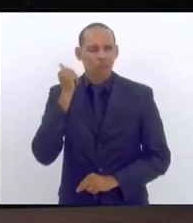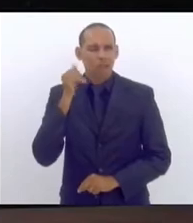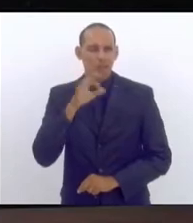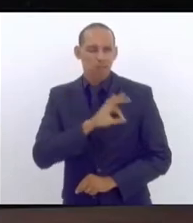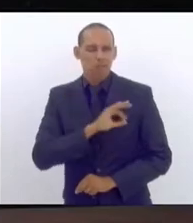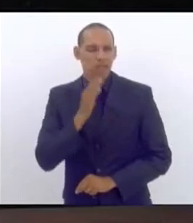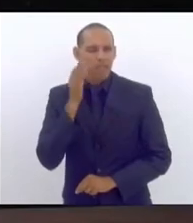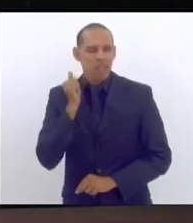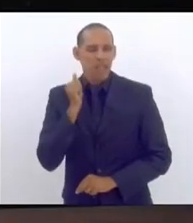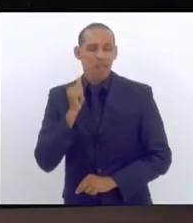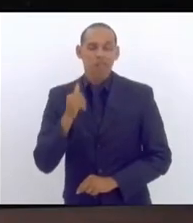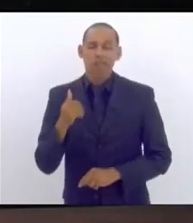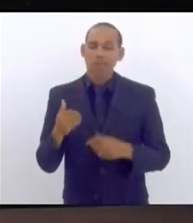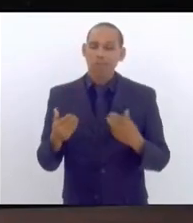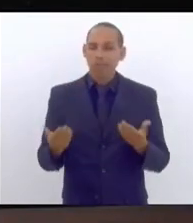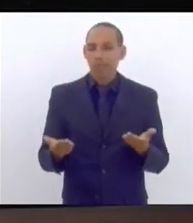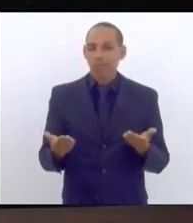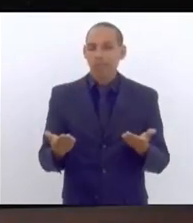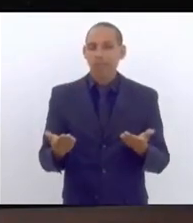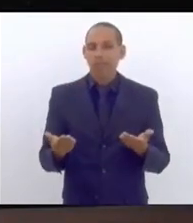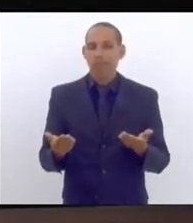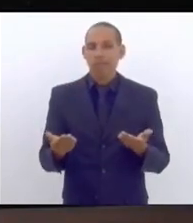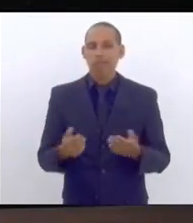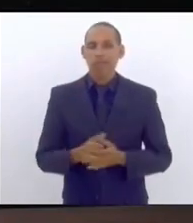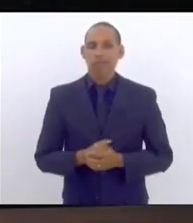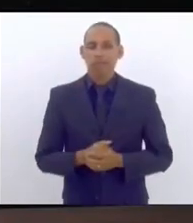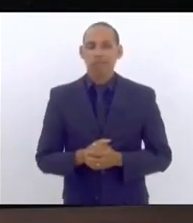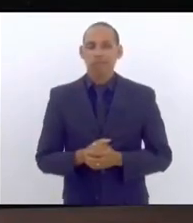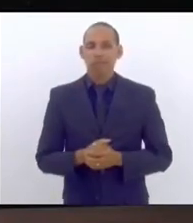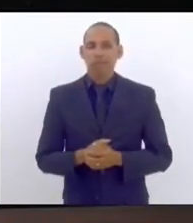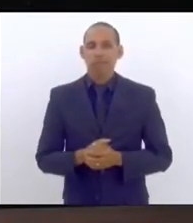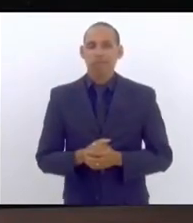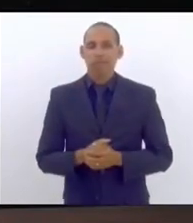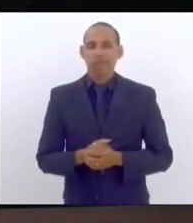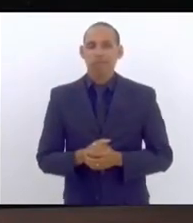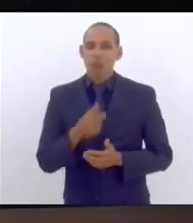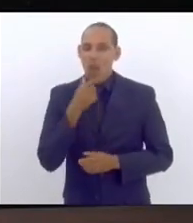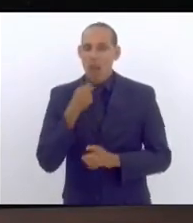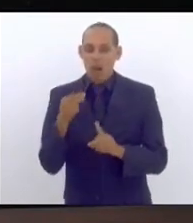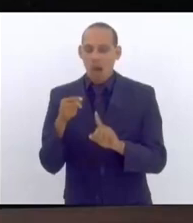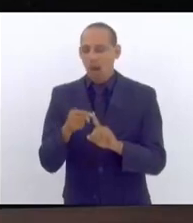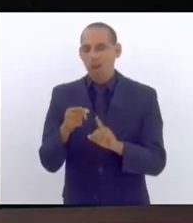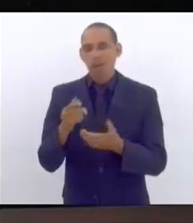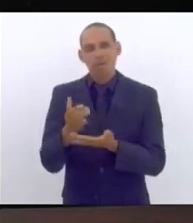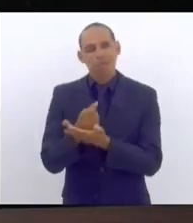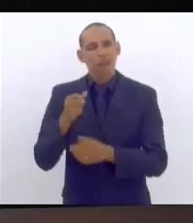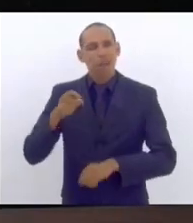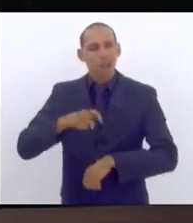Então, na verdade, ela foi autuada em flagrante, depois